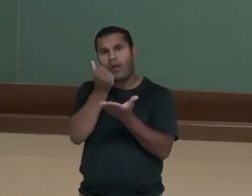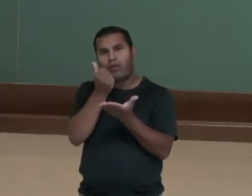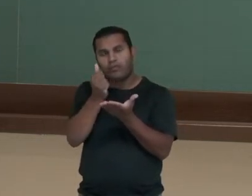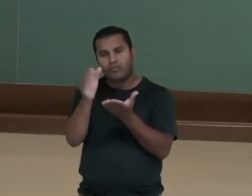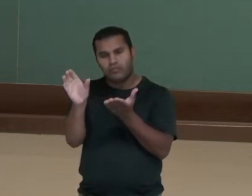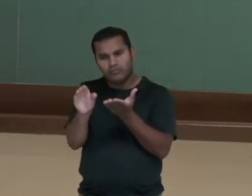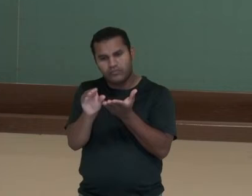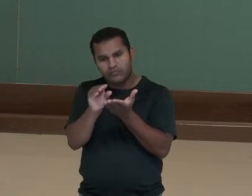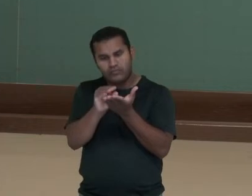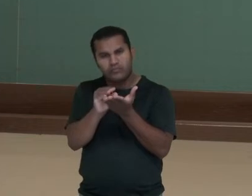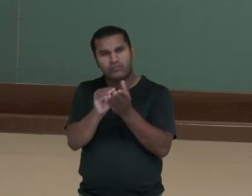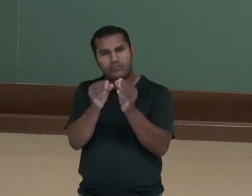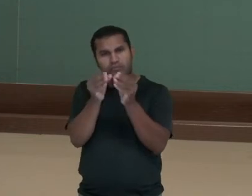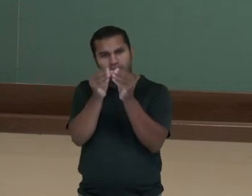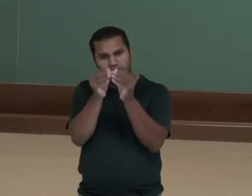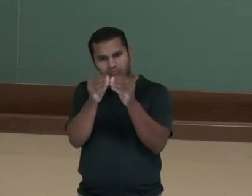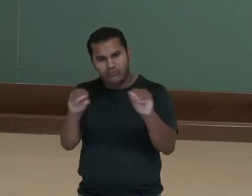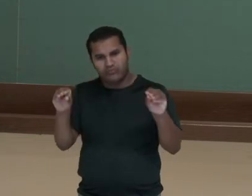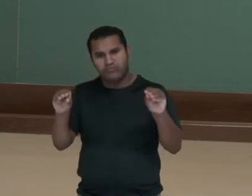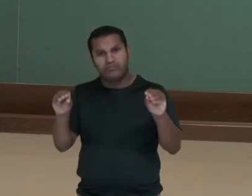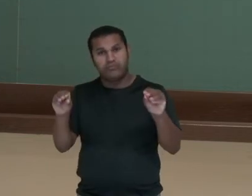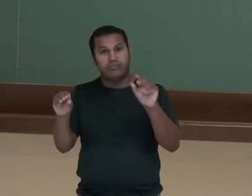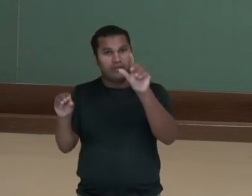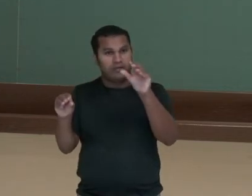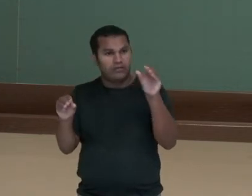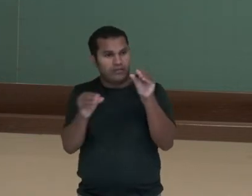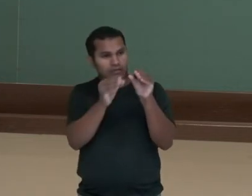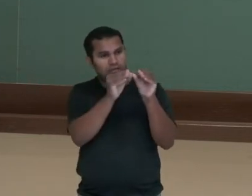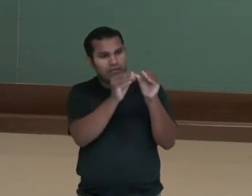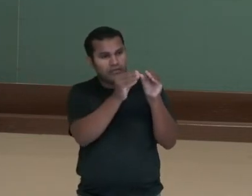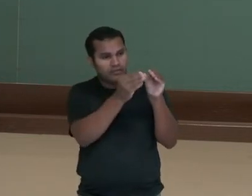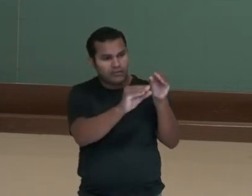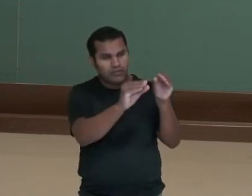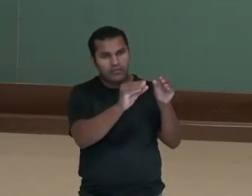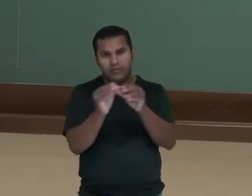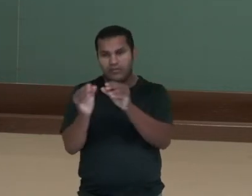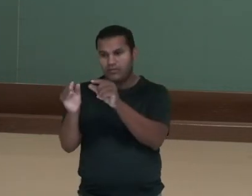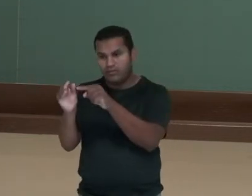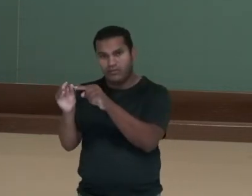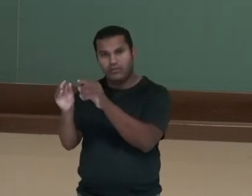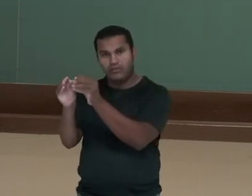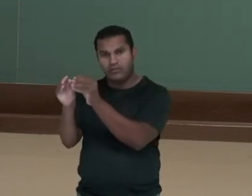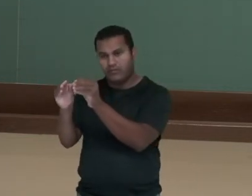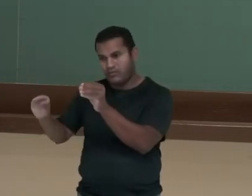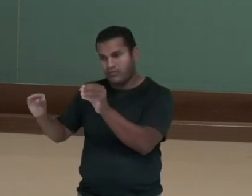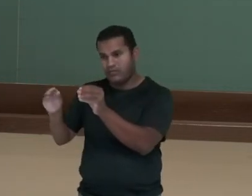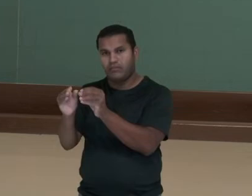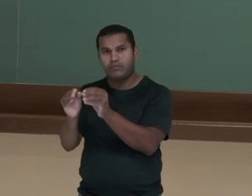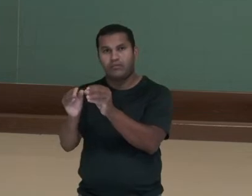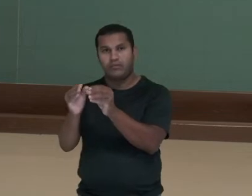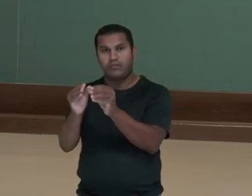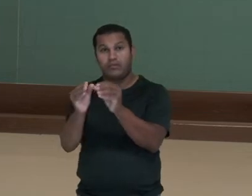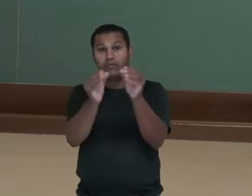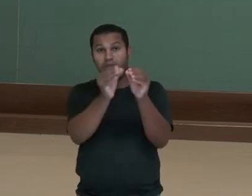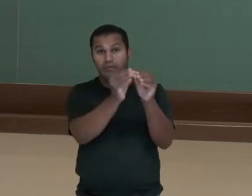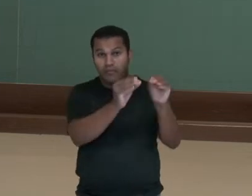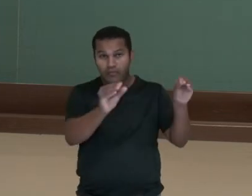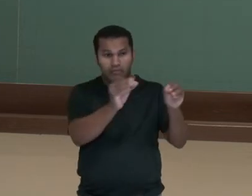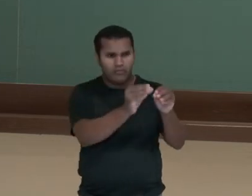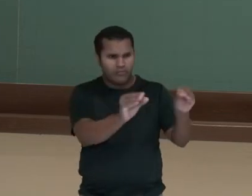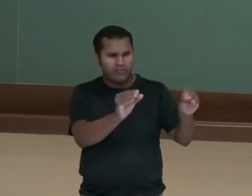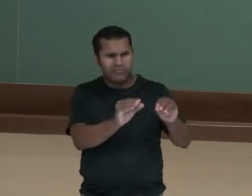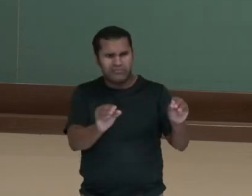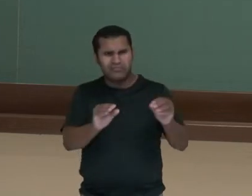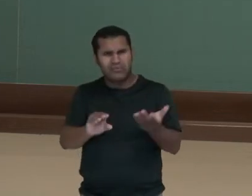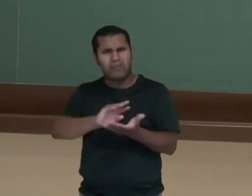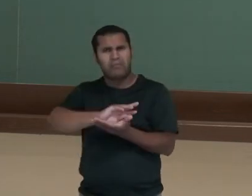Cada fragmento desse gera um novo indivíduo. E sexuada tem a conjugação, a autogamia, singamia, né? Então,